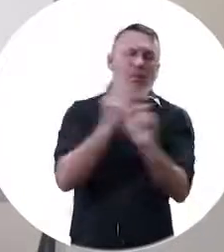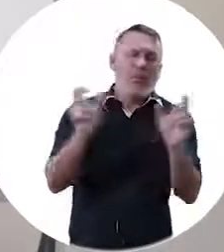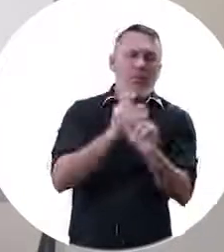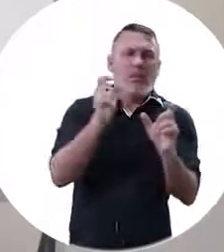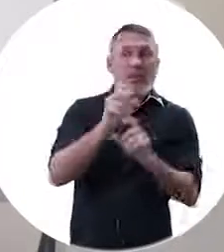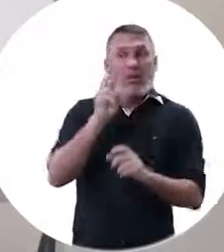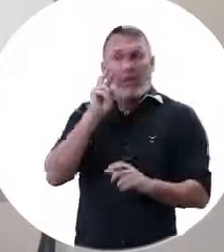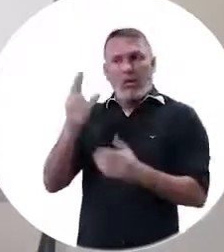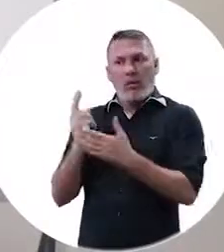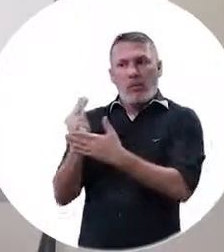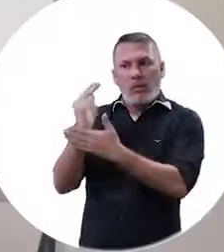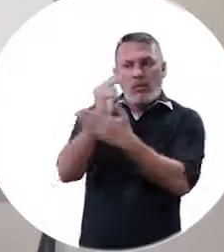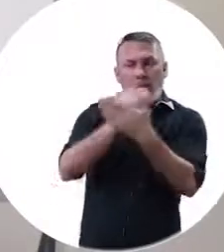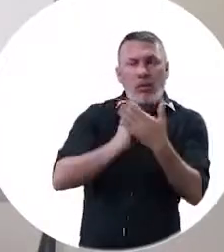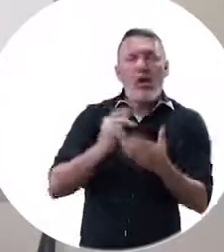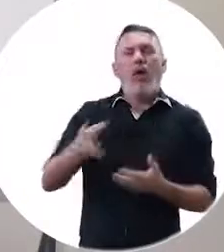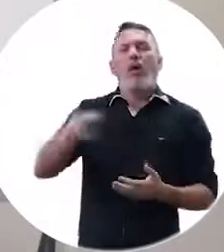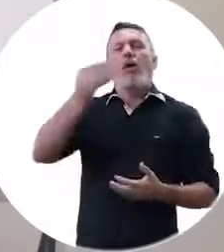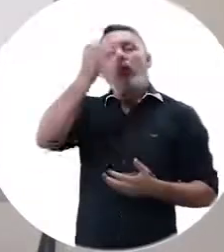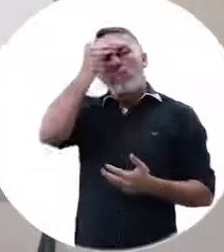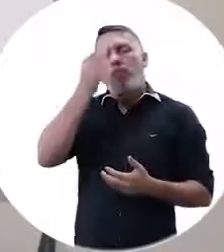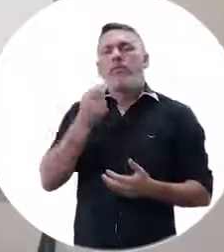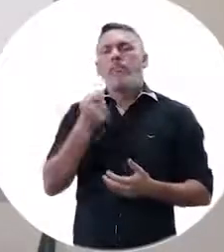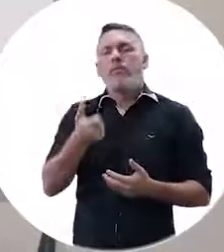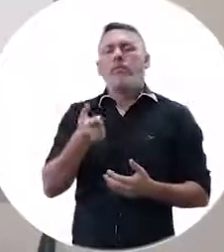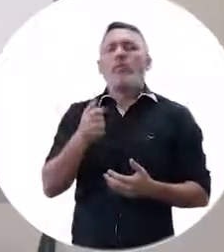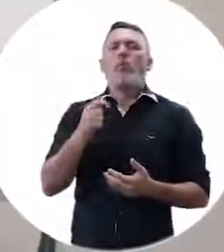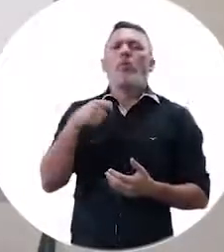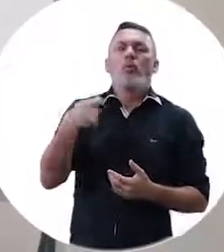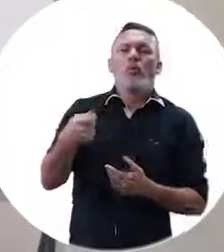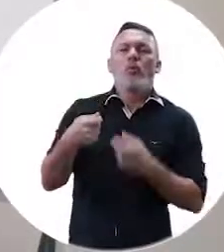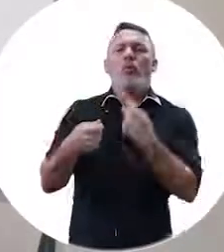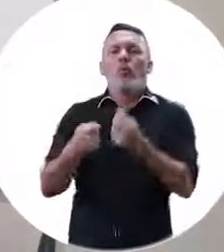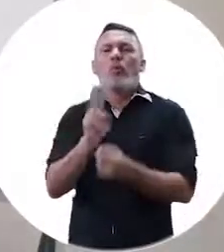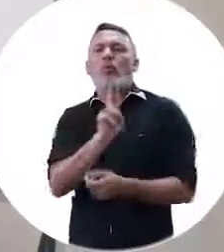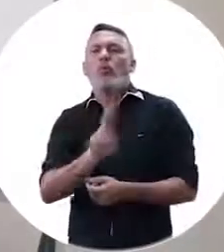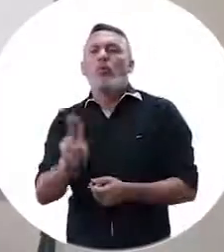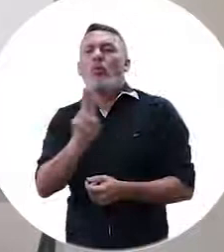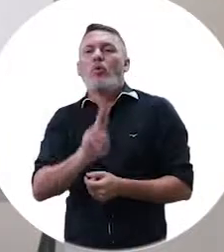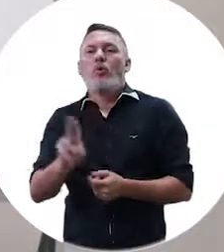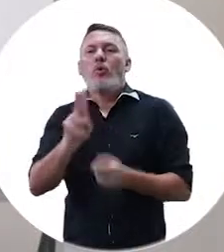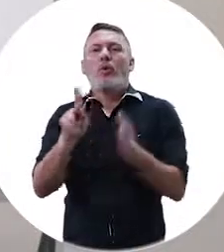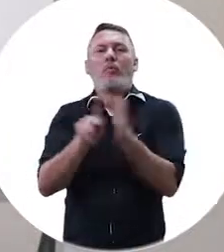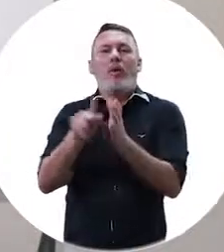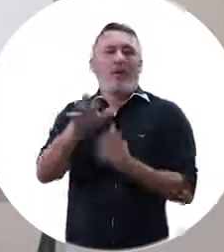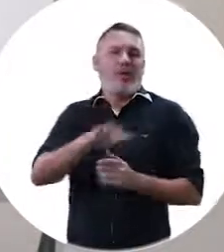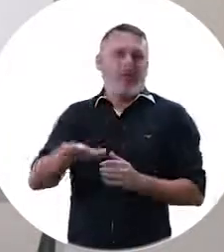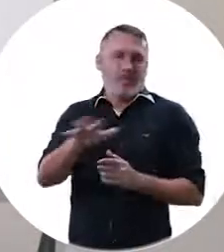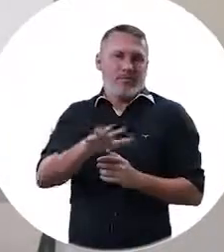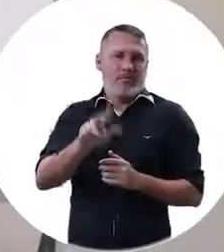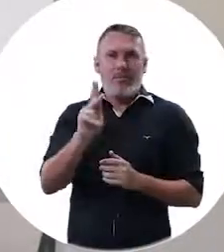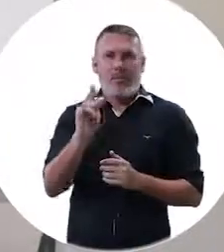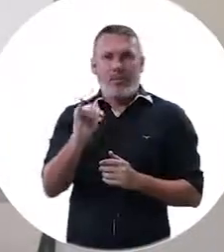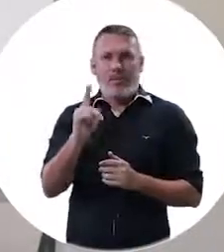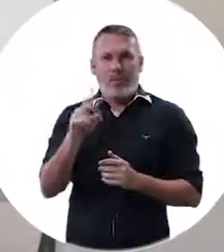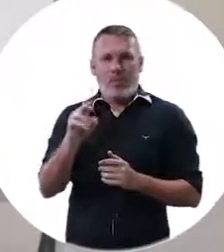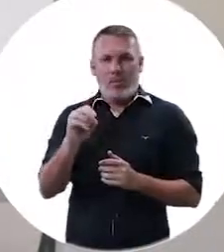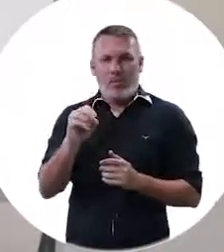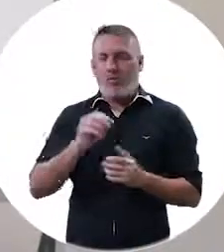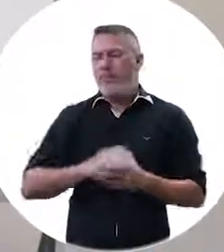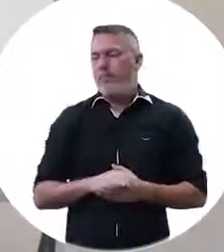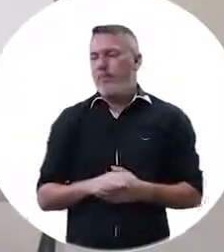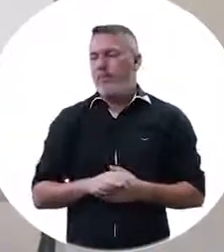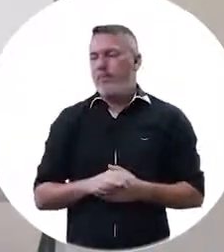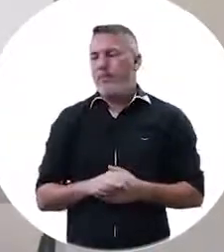ficar mais fácil essa aula? Em cima dos exemplos fica muito mais fácil entender como é que a gente dá nome às cadeias de hidrocarbonetos. Então